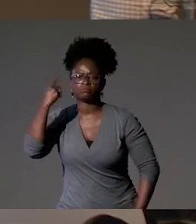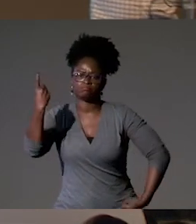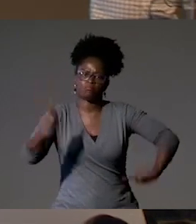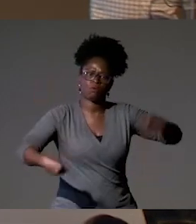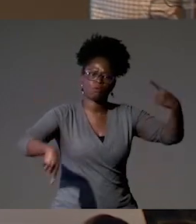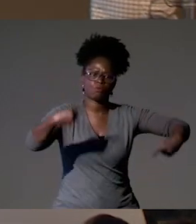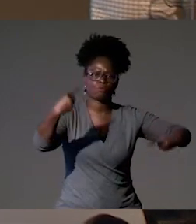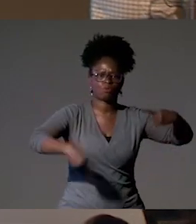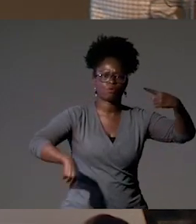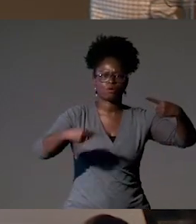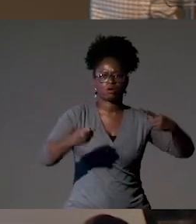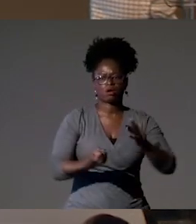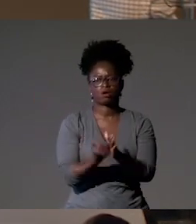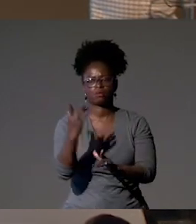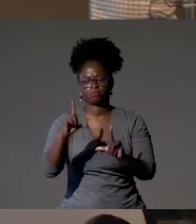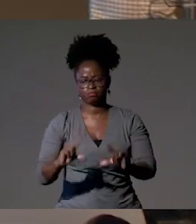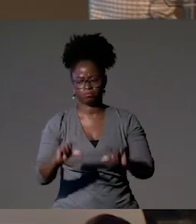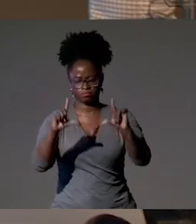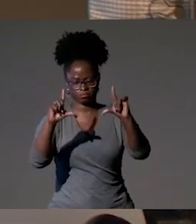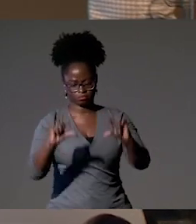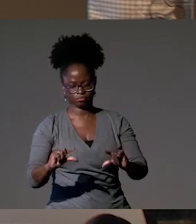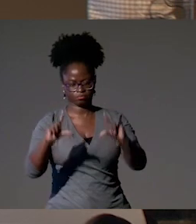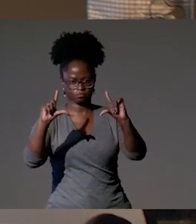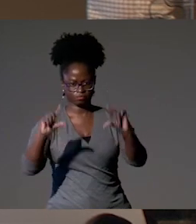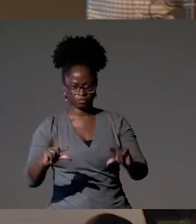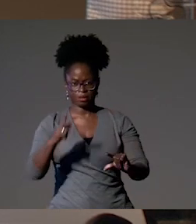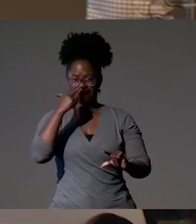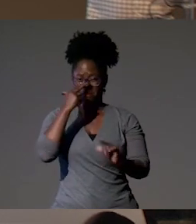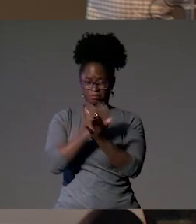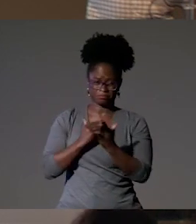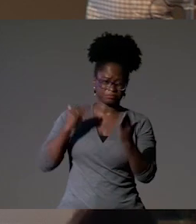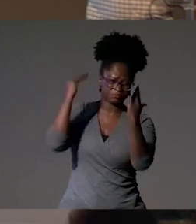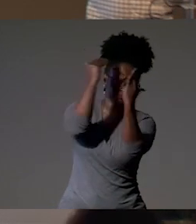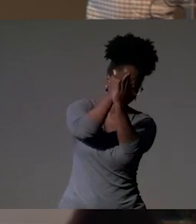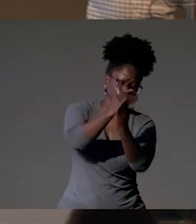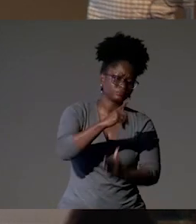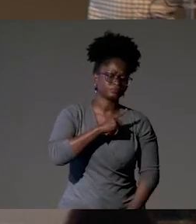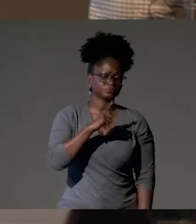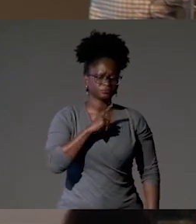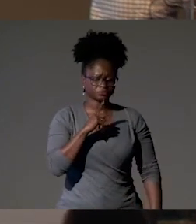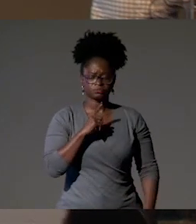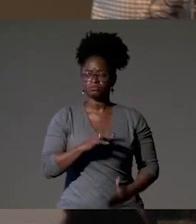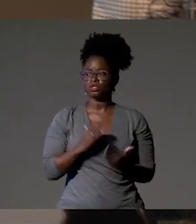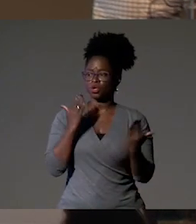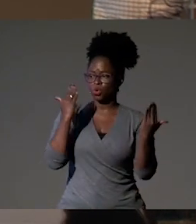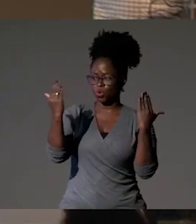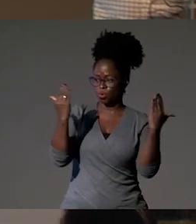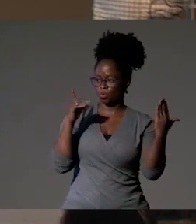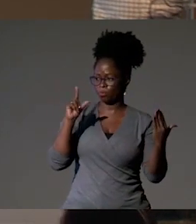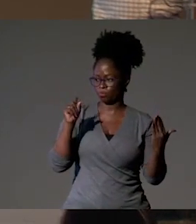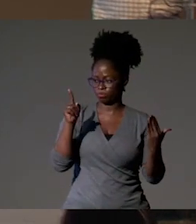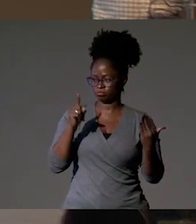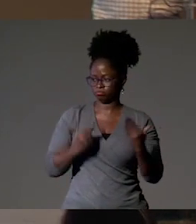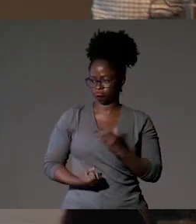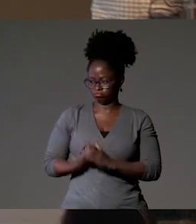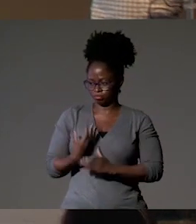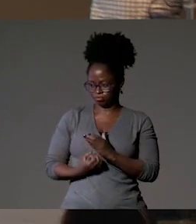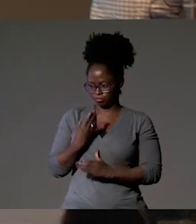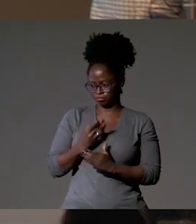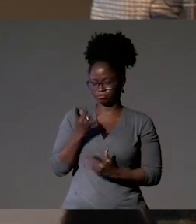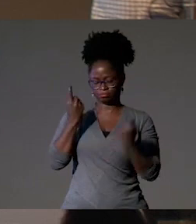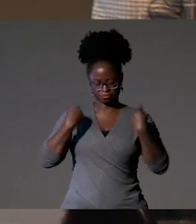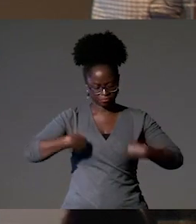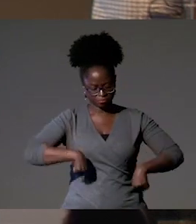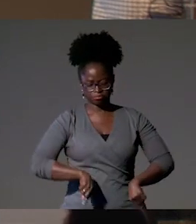da dose, né? As doses que são usadas de melatonina parecem muito altas, comparado com as produzidas no nosso corpo.